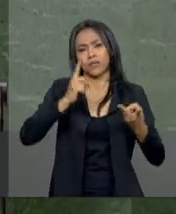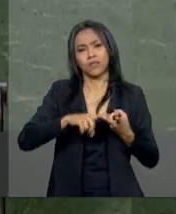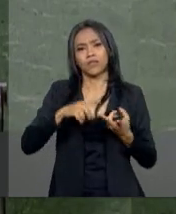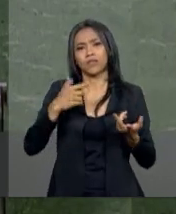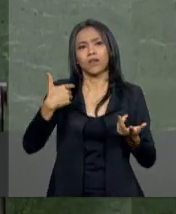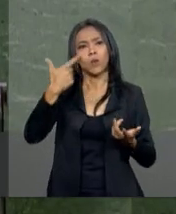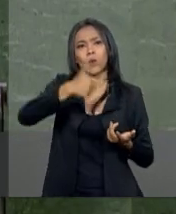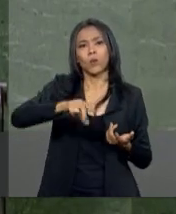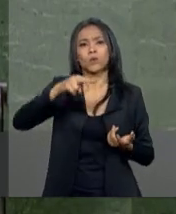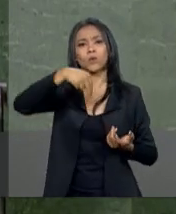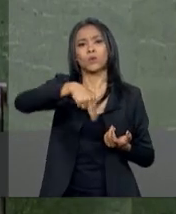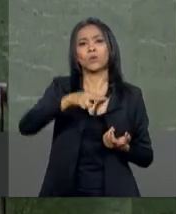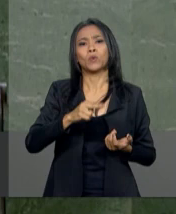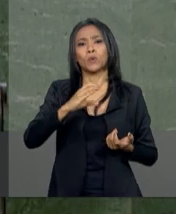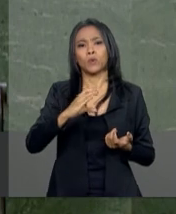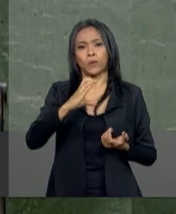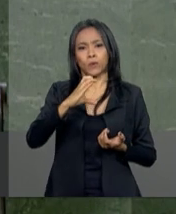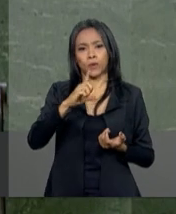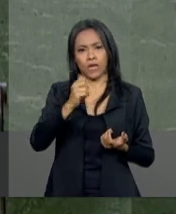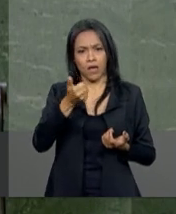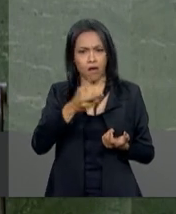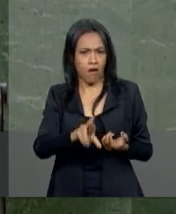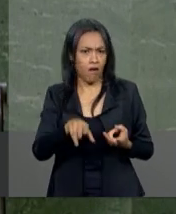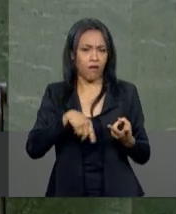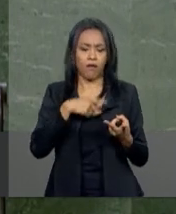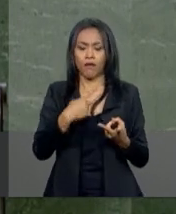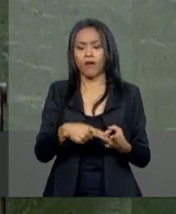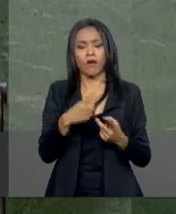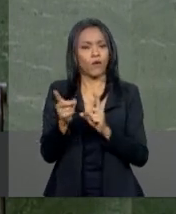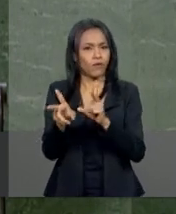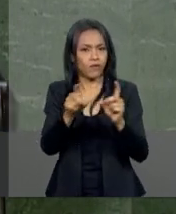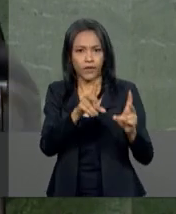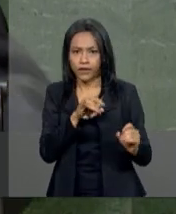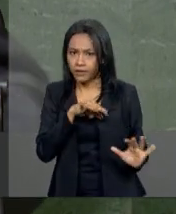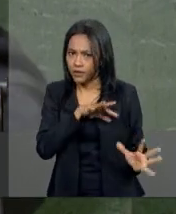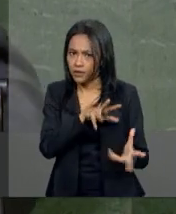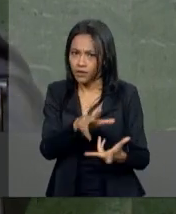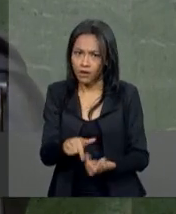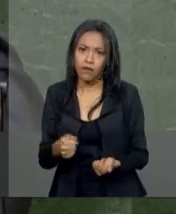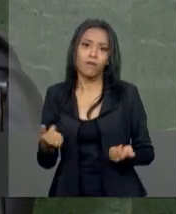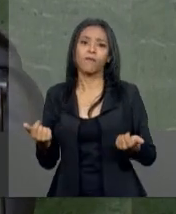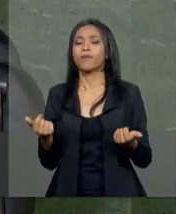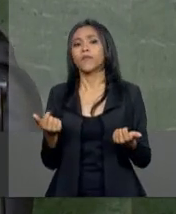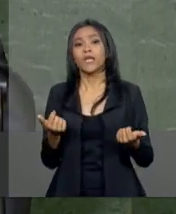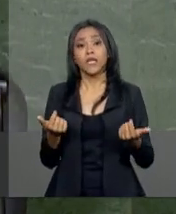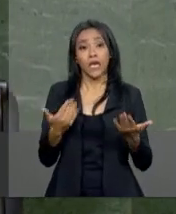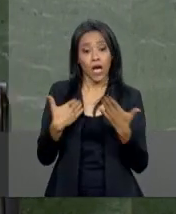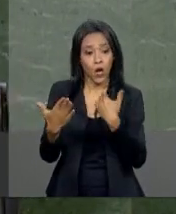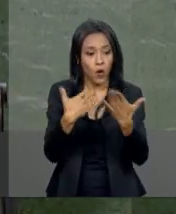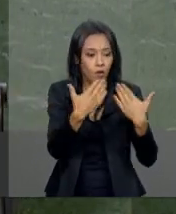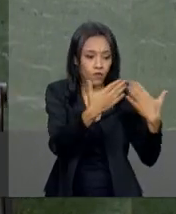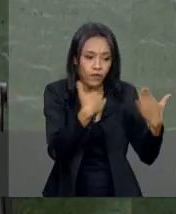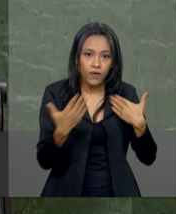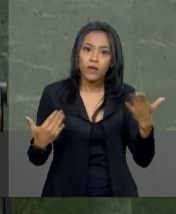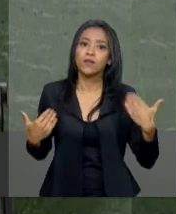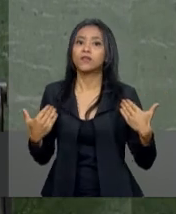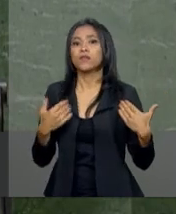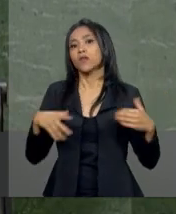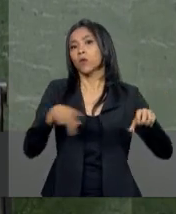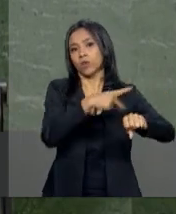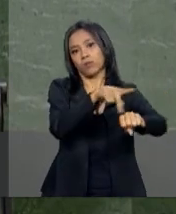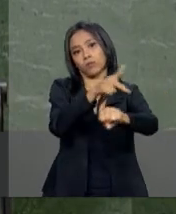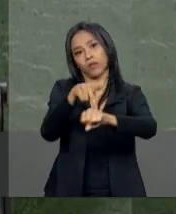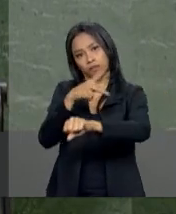não é apenas em comércio internacional que a diplomacia eo multilateralismo nos